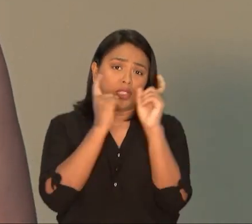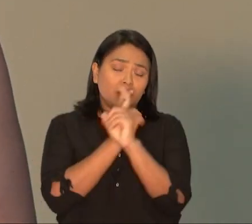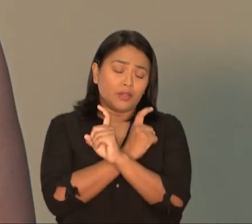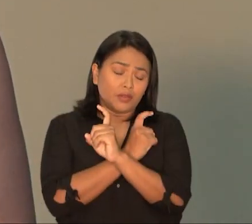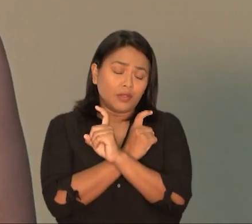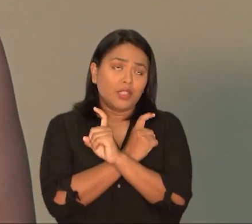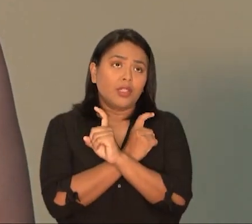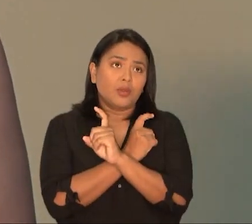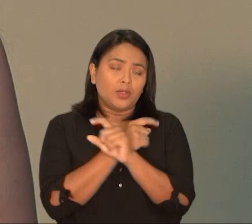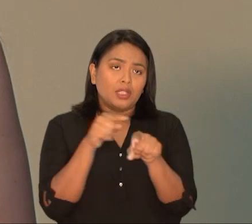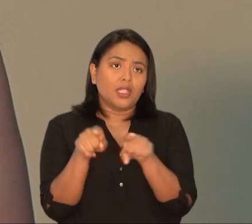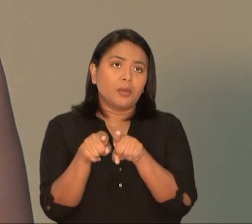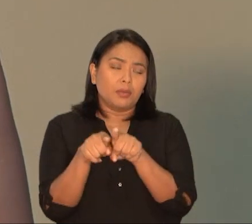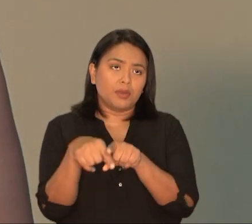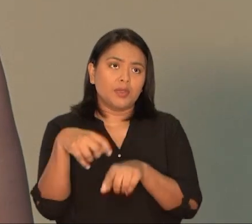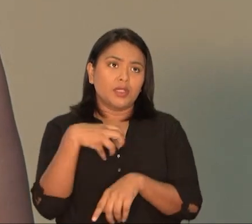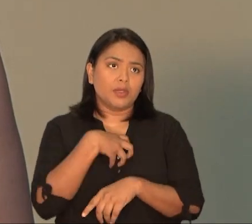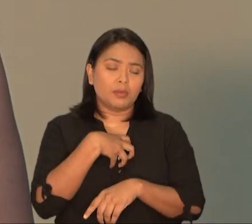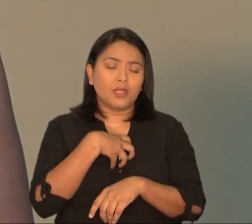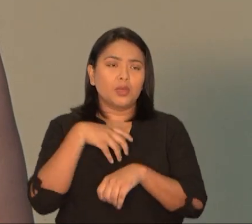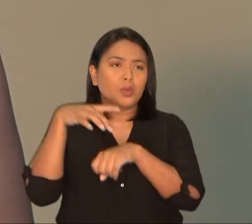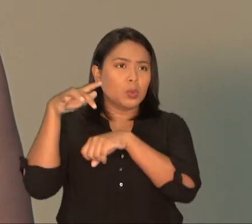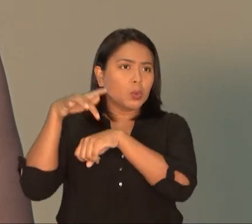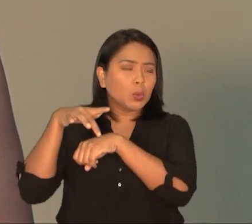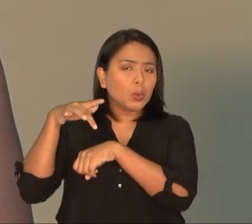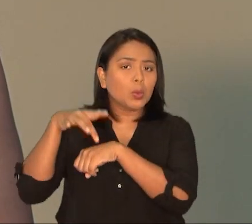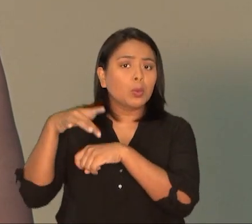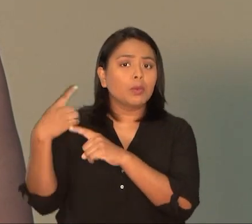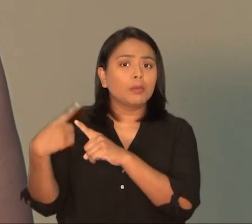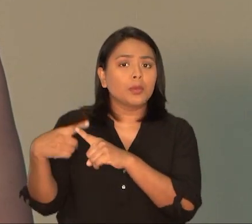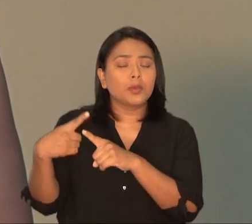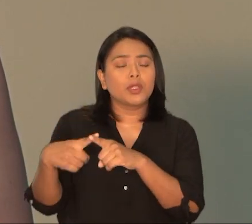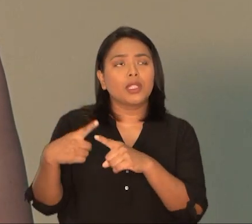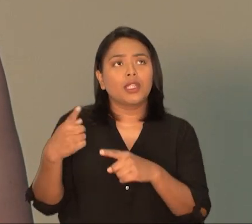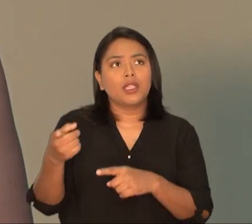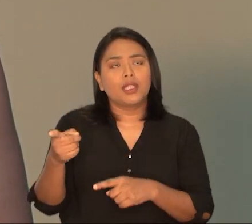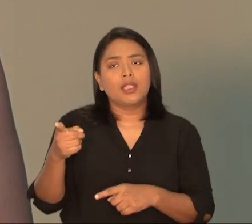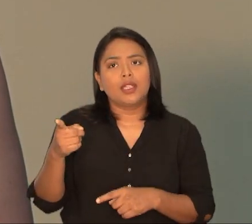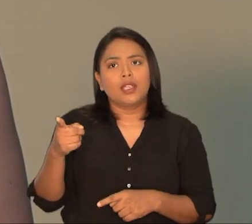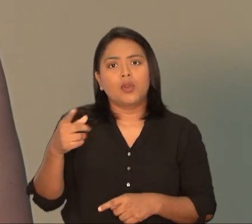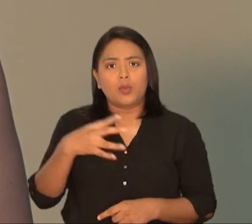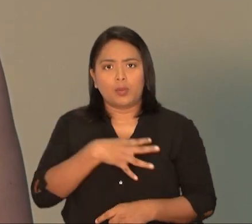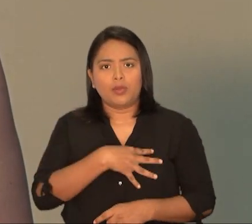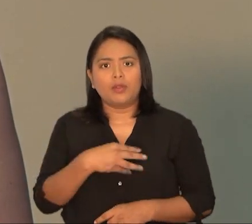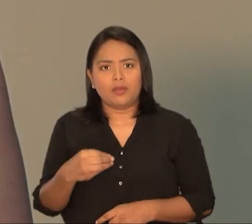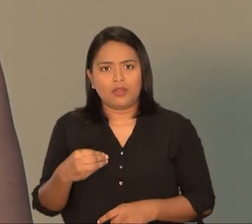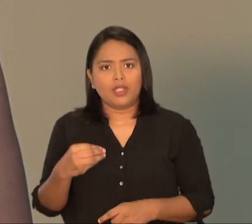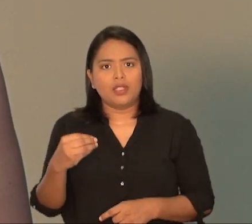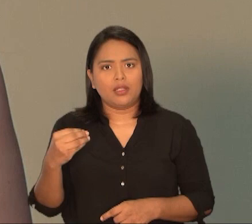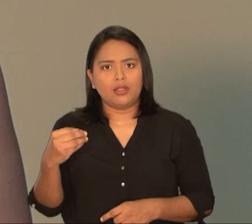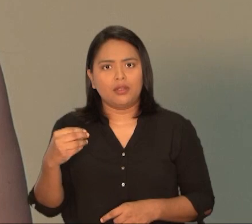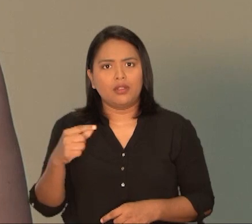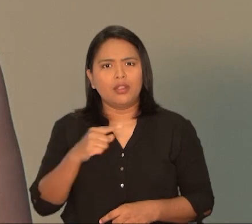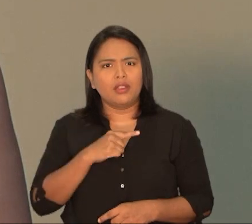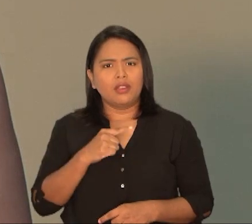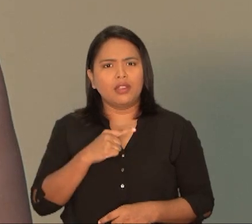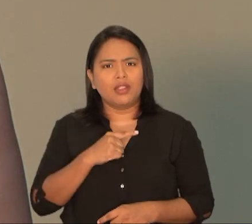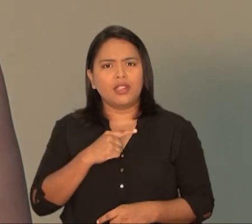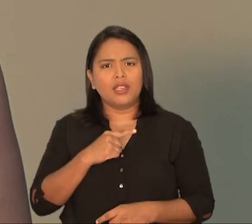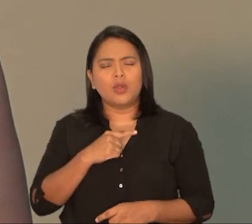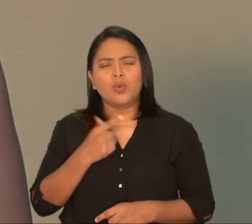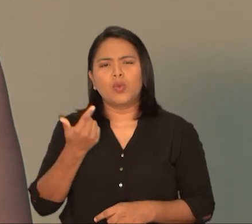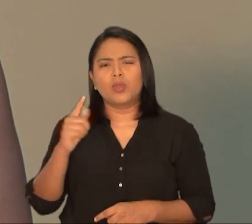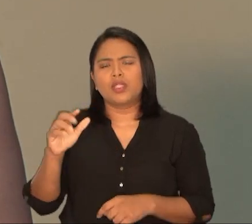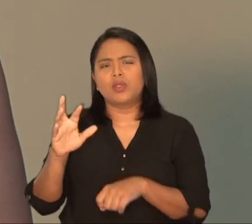culpa que toda mãe carrega, porque o Vitor, existe a possibilidade dele ter a síndrome de